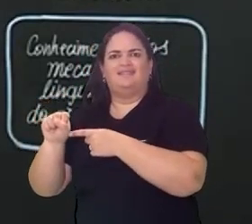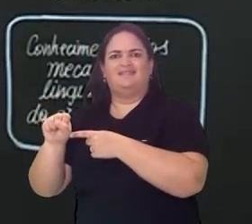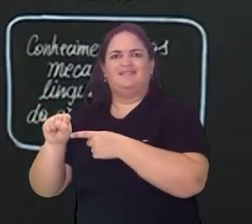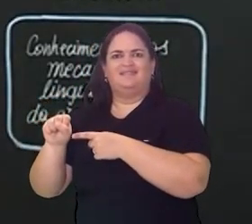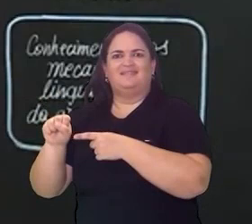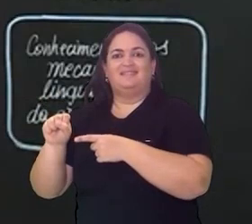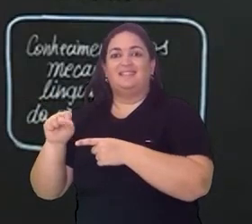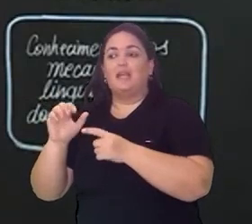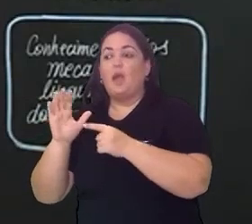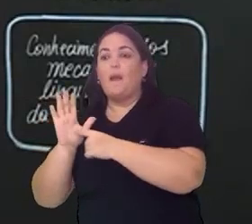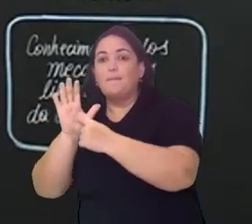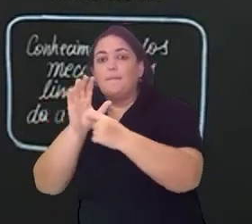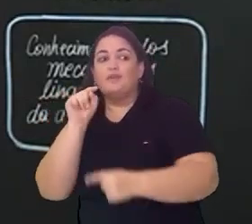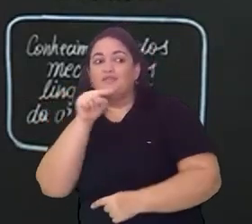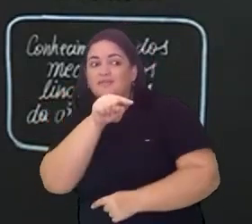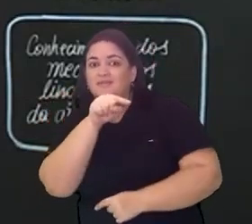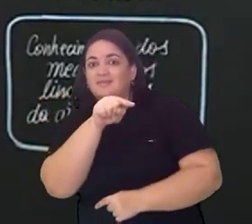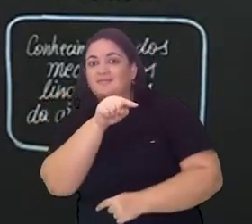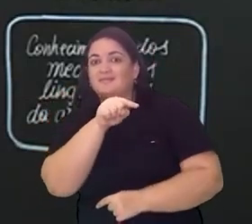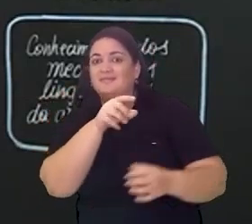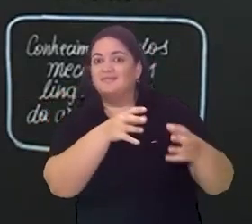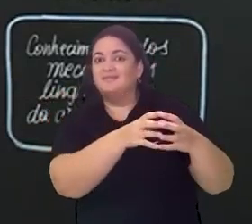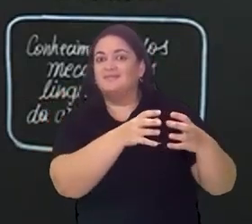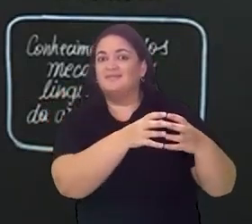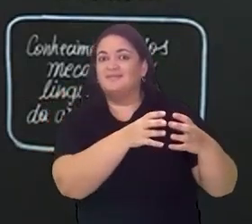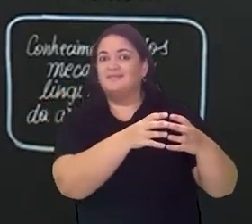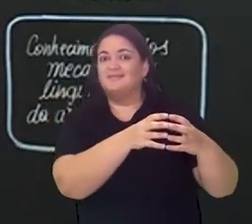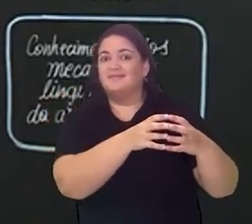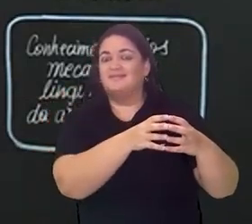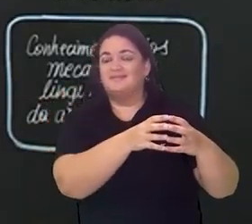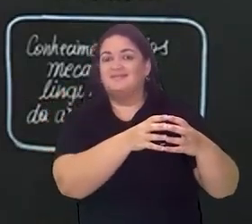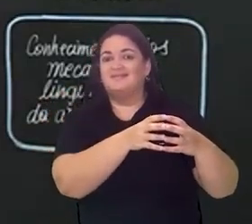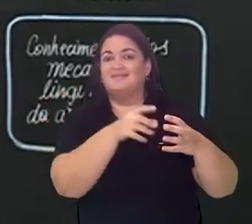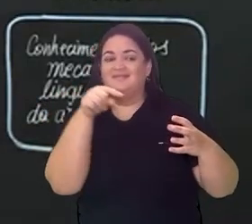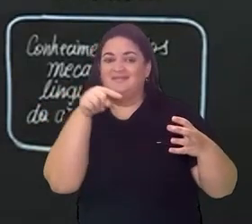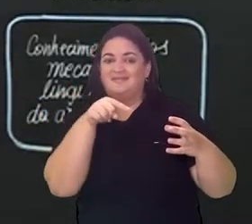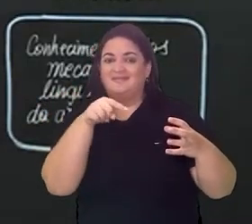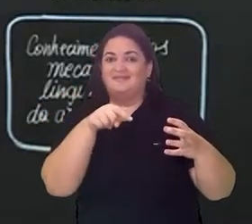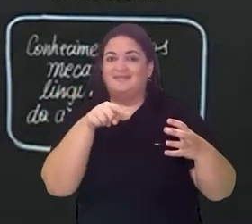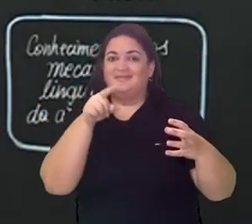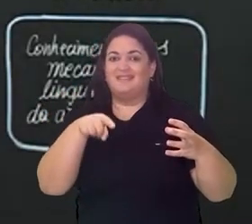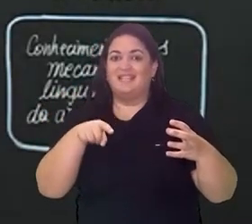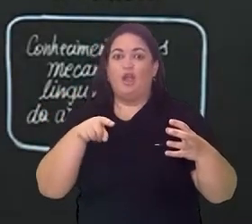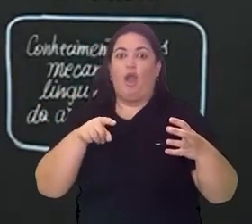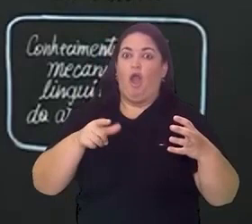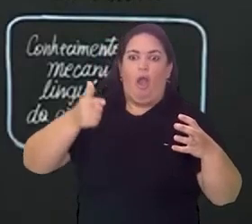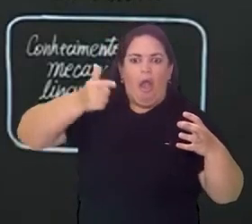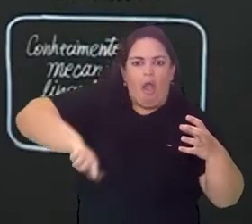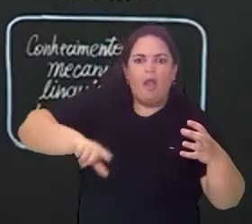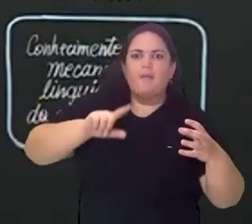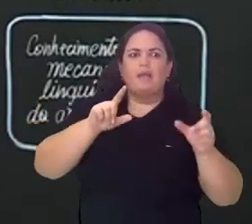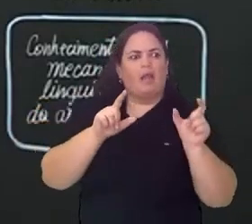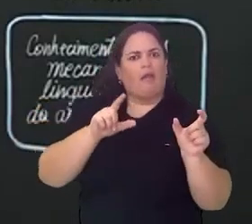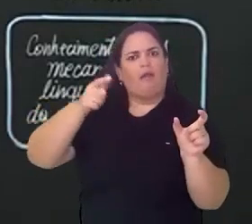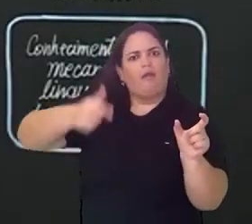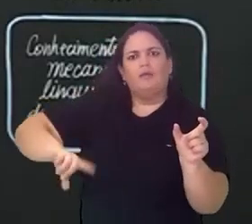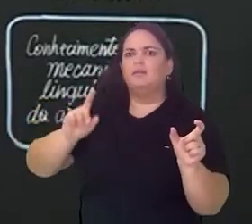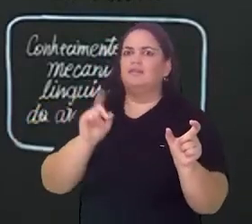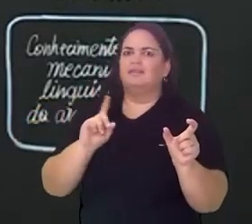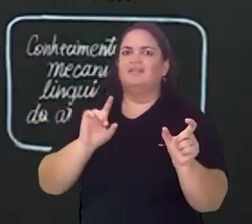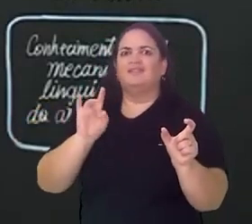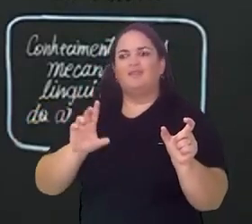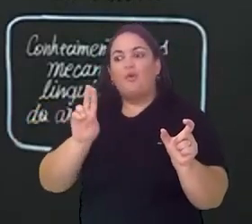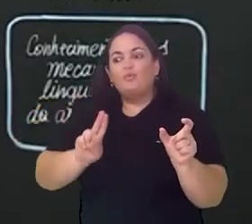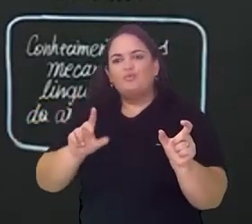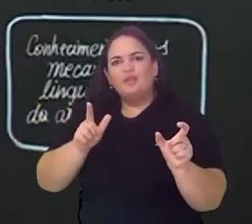um termo que já foi utilizado anteriormente. Nesse caso, eles se referem aos técnicos. Existe também uma outra